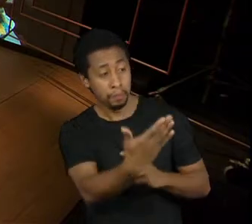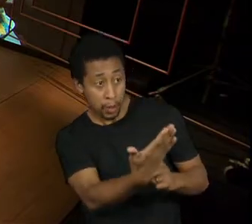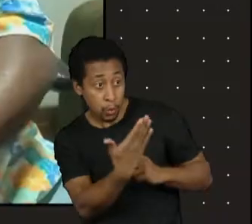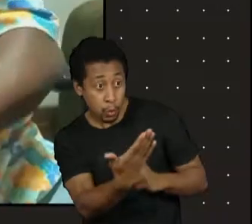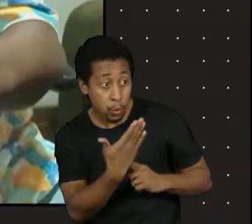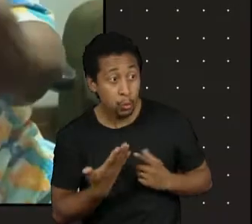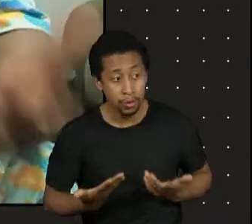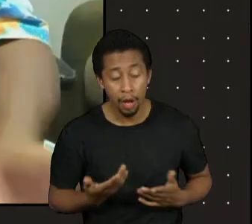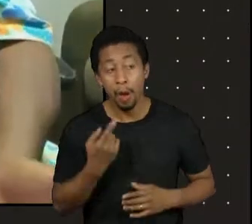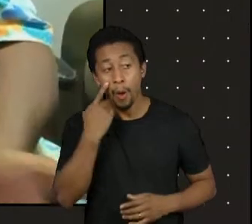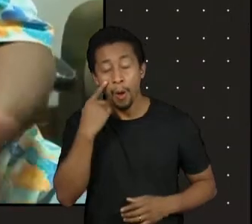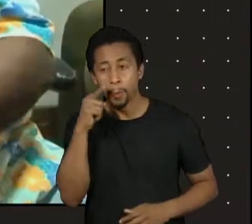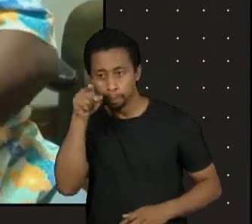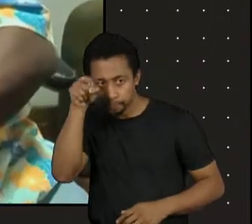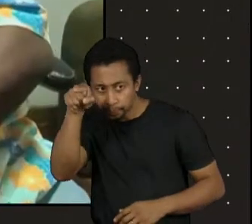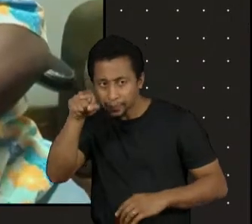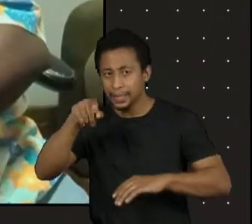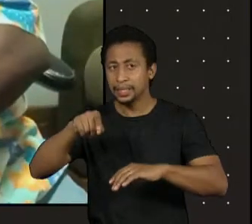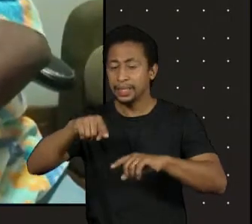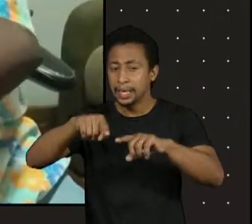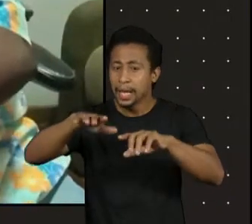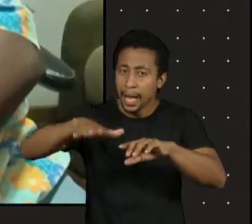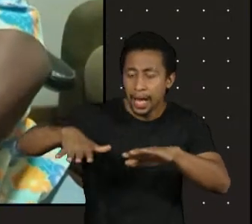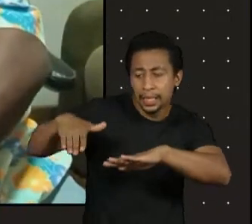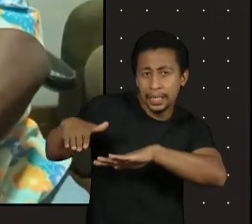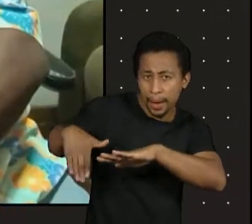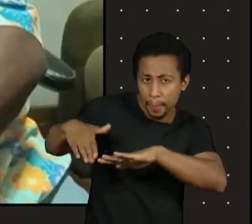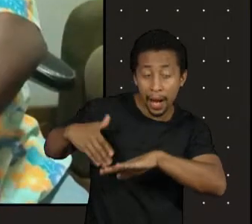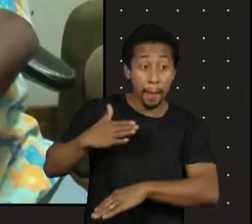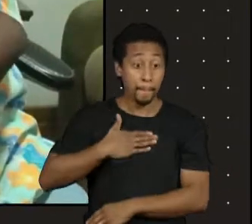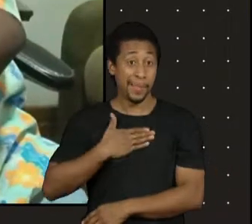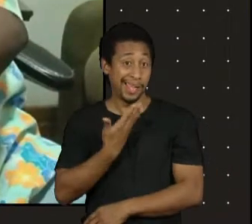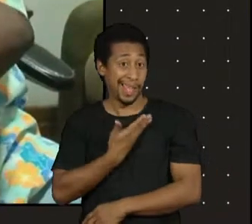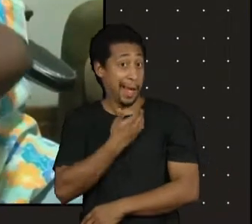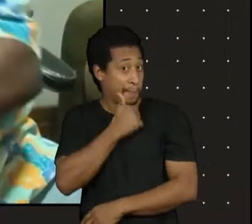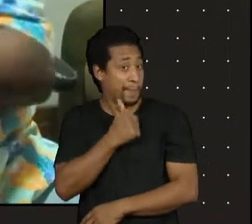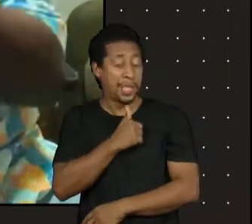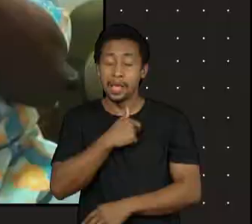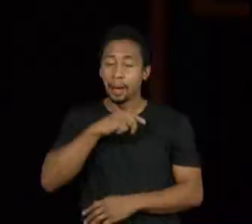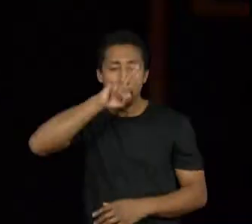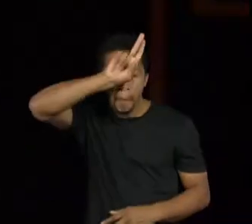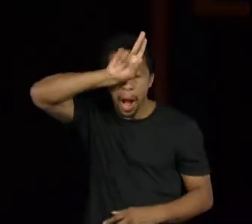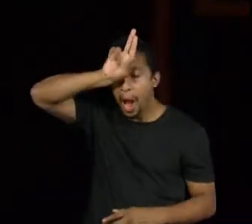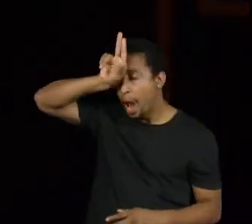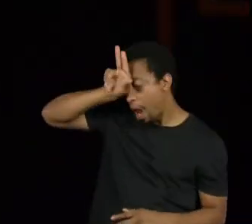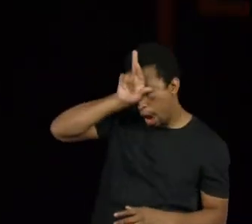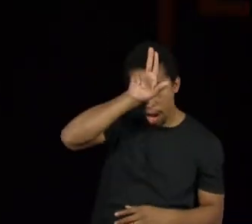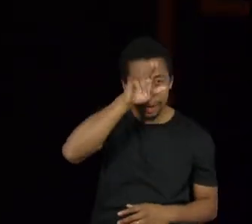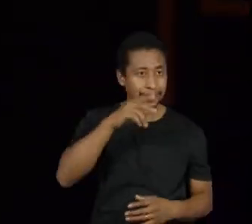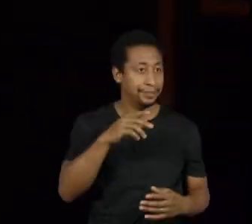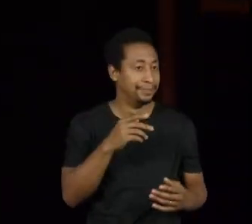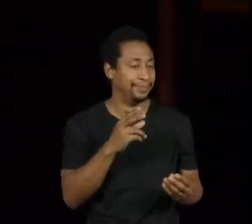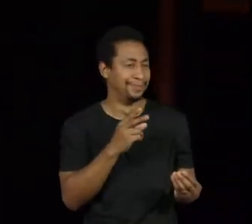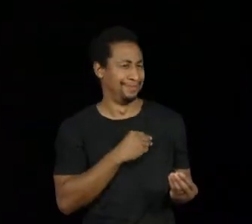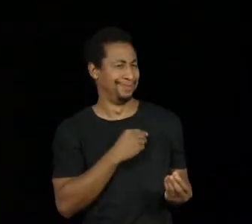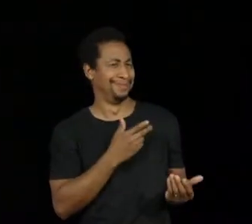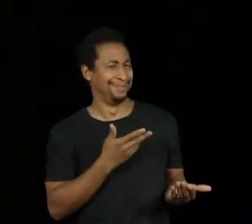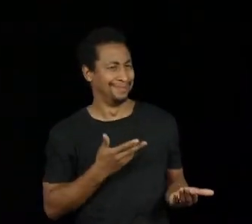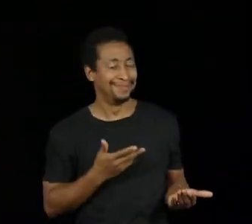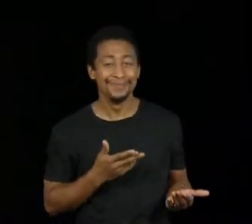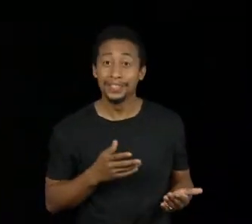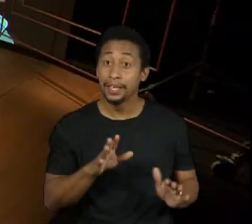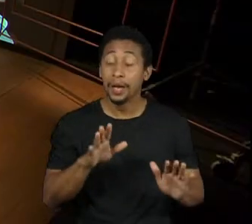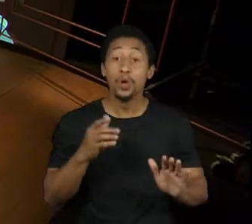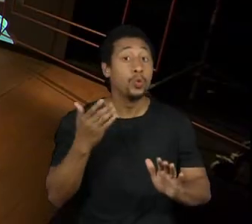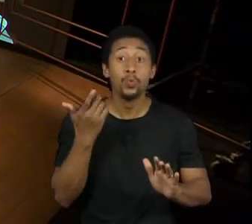Eu tenho uma amiga que está lá na praia, ela está chapada. E eu não estou conseguindo trazer ela para cá. Eu não